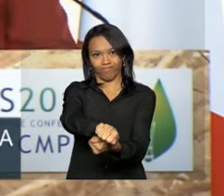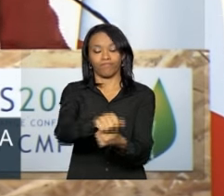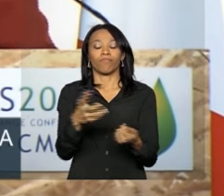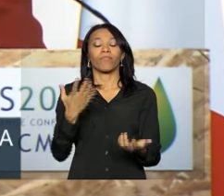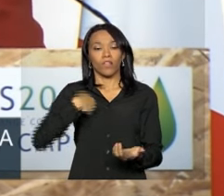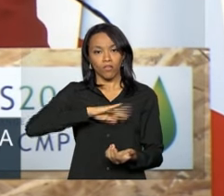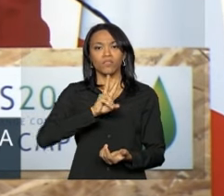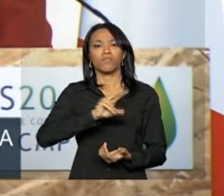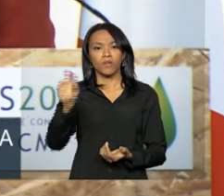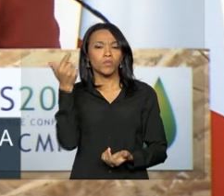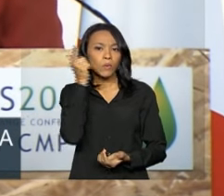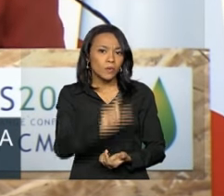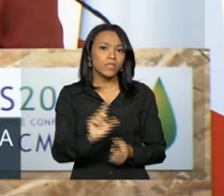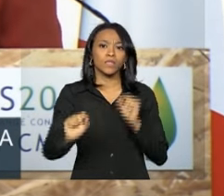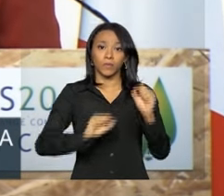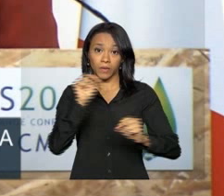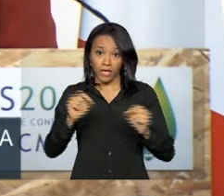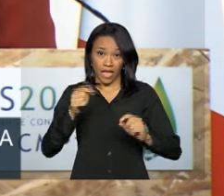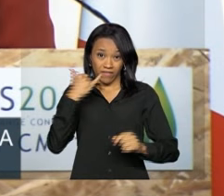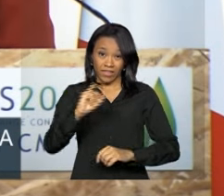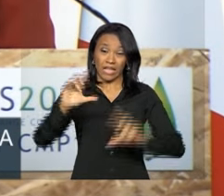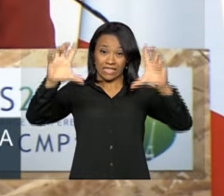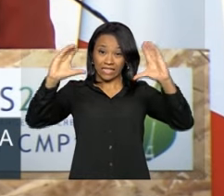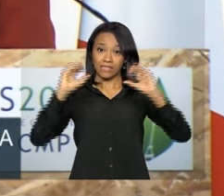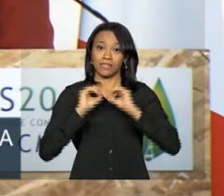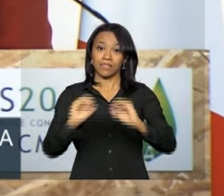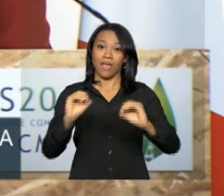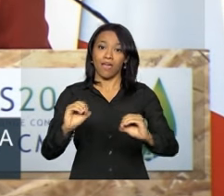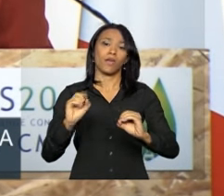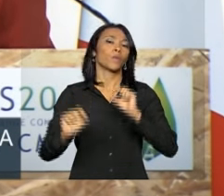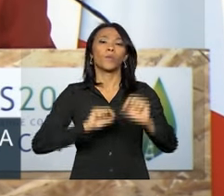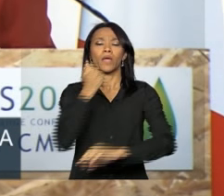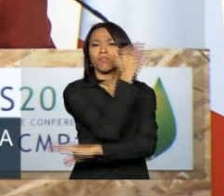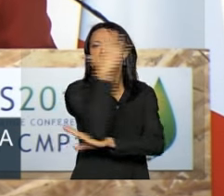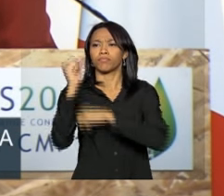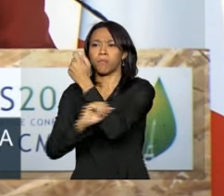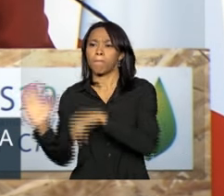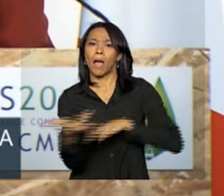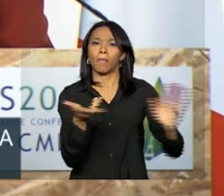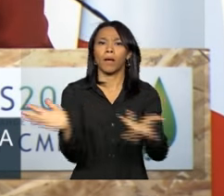Alcançaremos, a partir daí, o desmatamento ilegal zero na Amazônia e vamos neutralizar